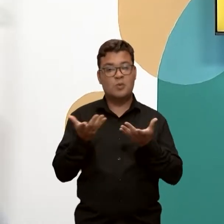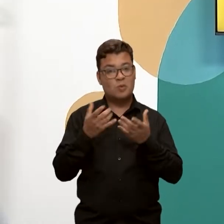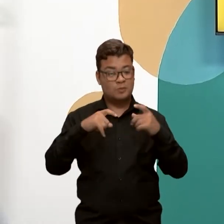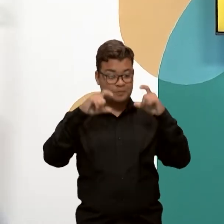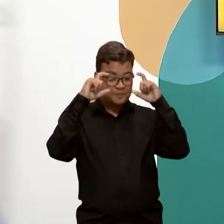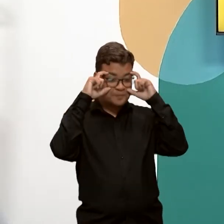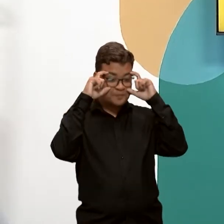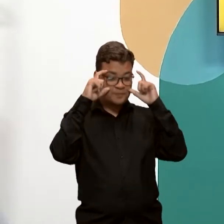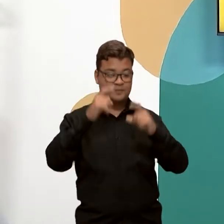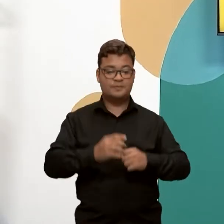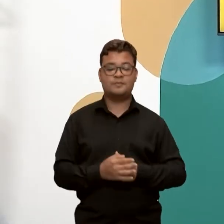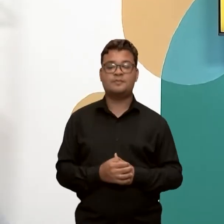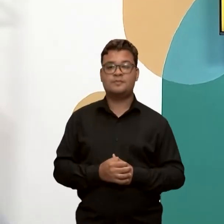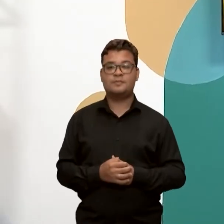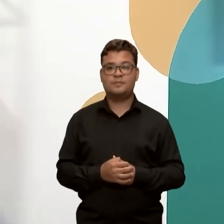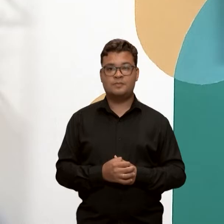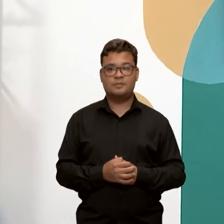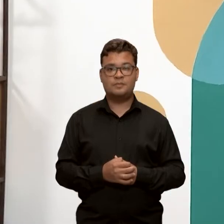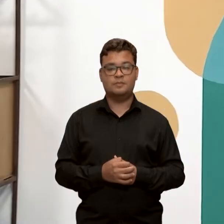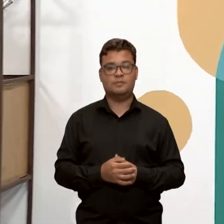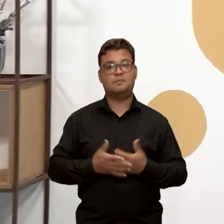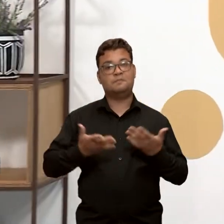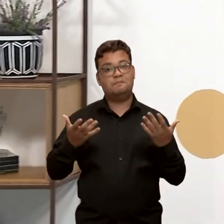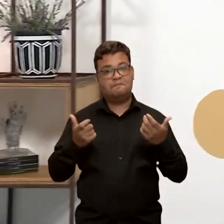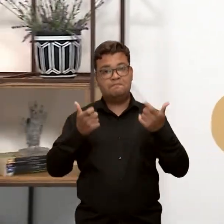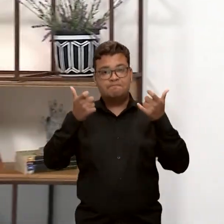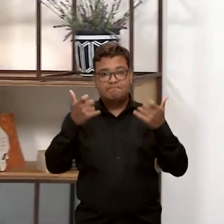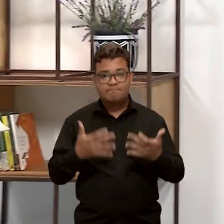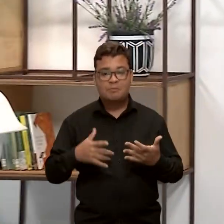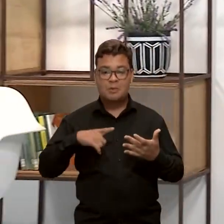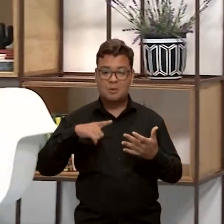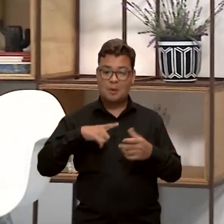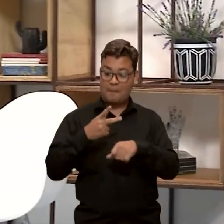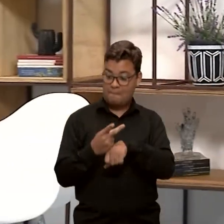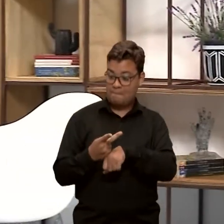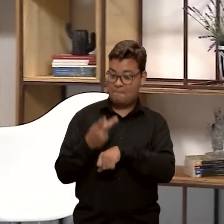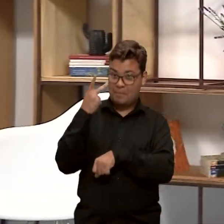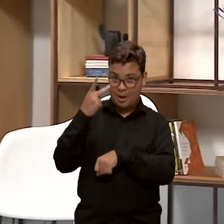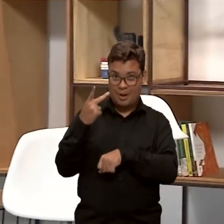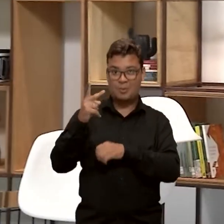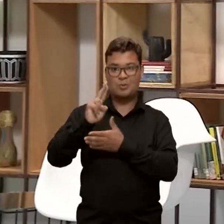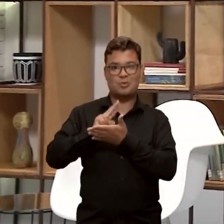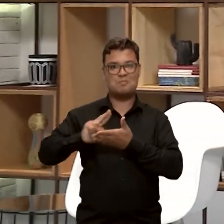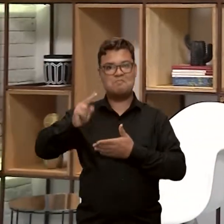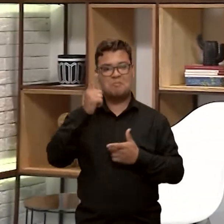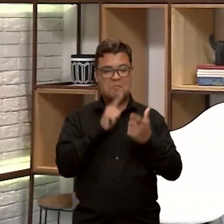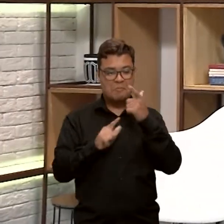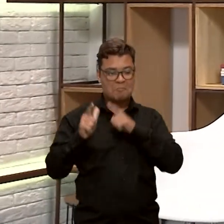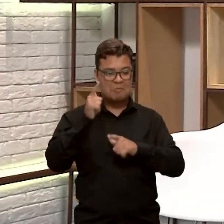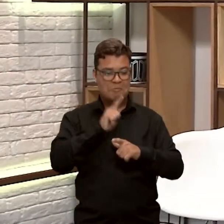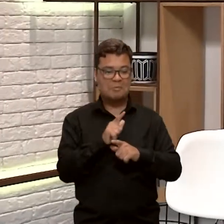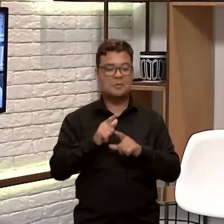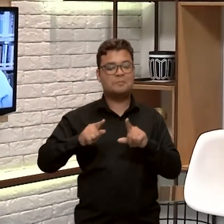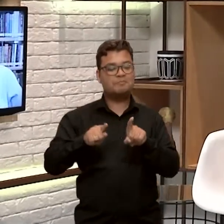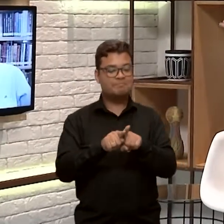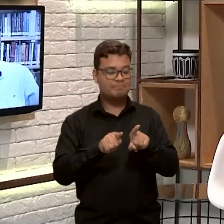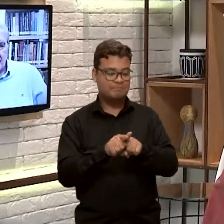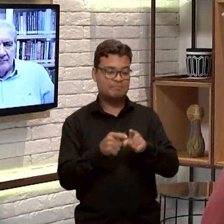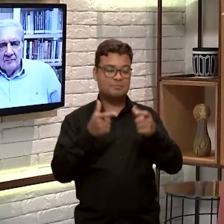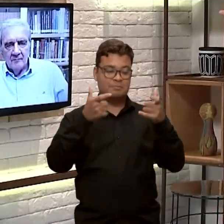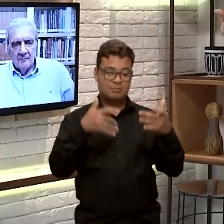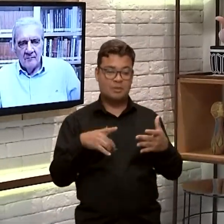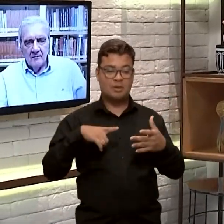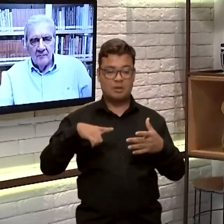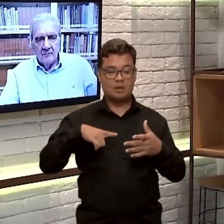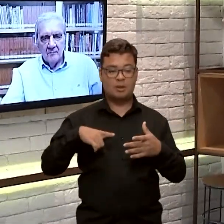usando óculos. Bom, e para falar sobre os prêmios recebidos pela universidade e também sobre os